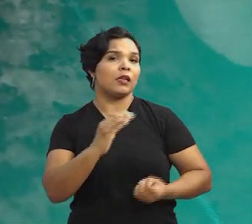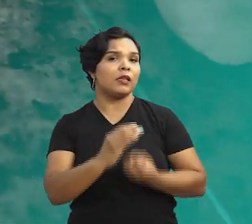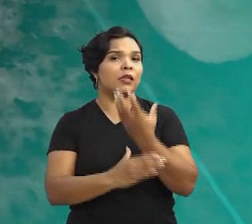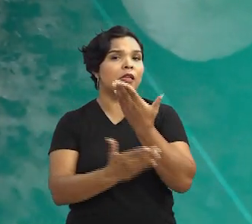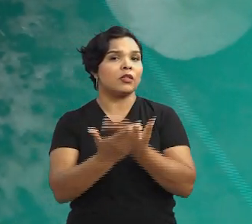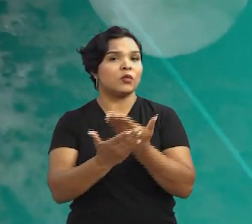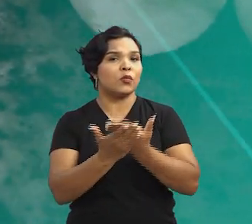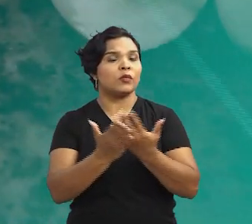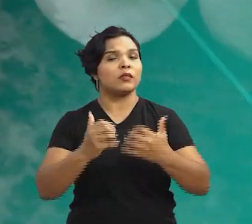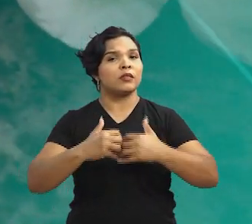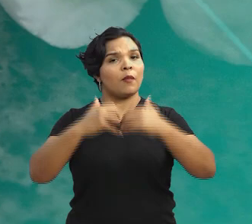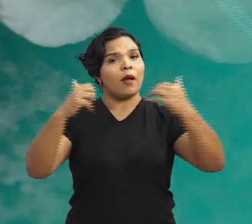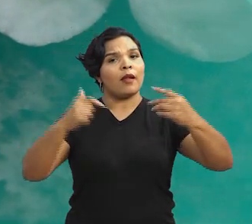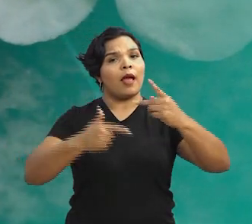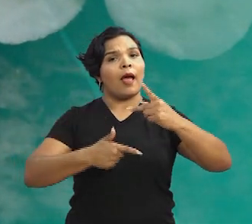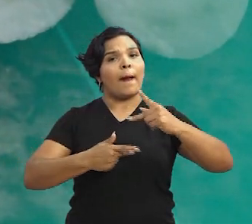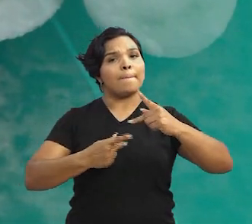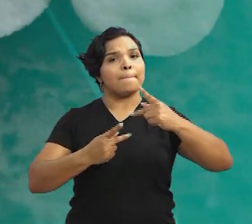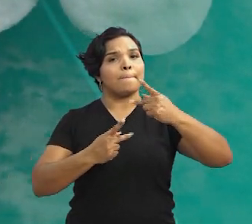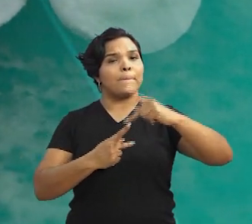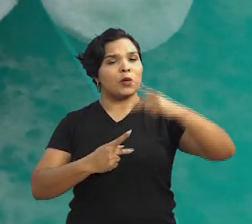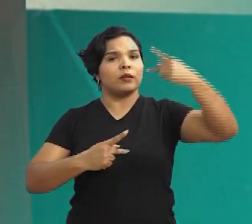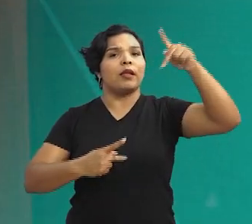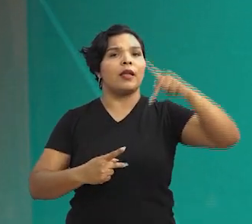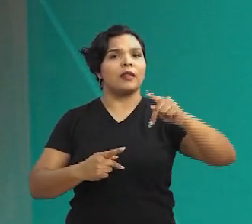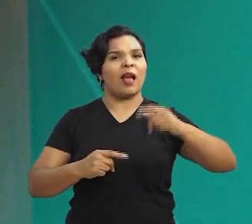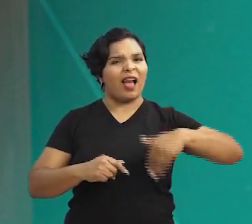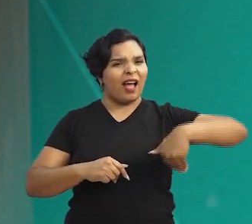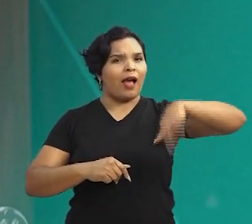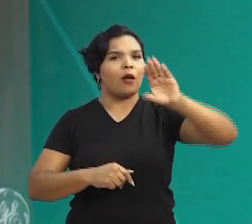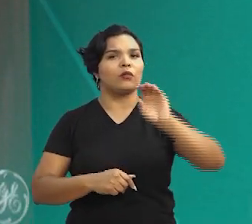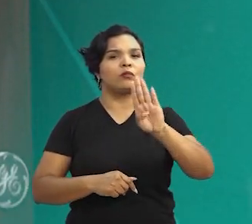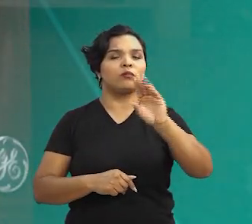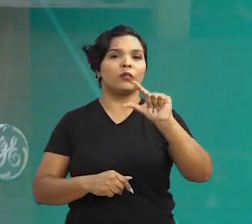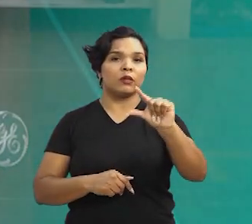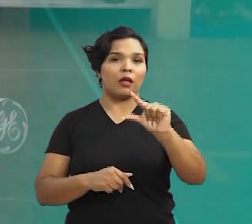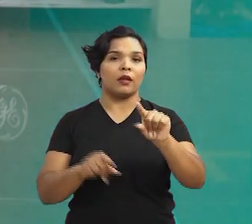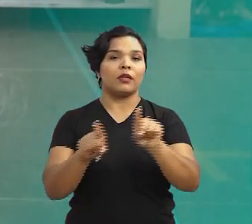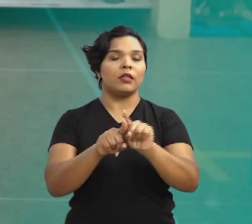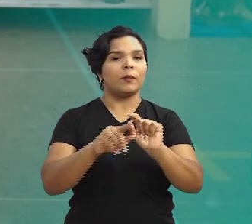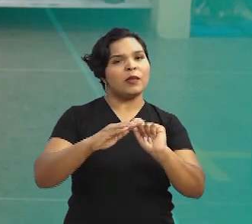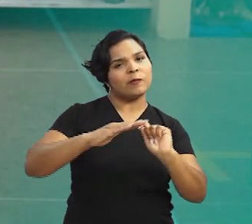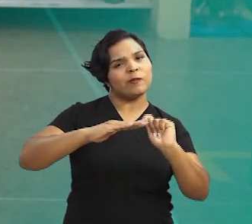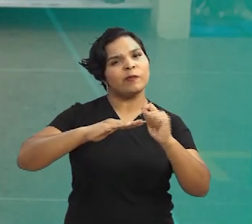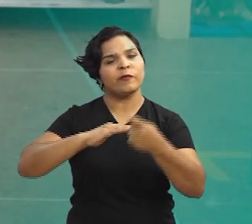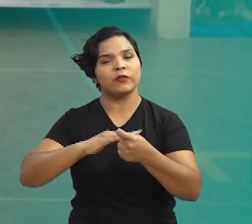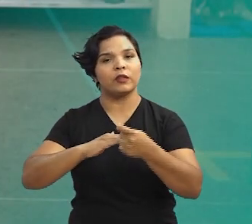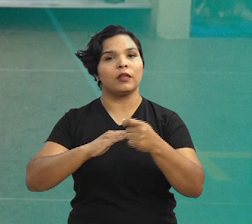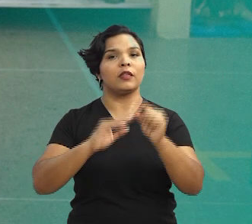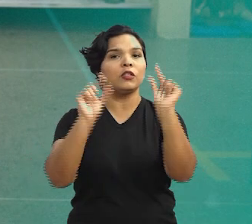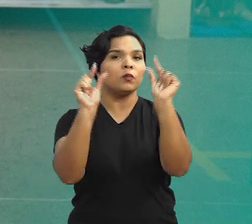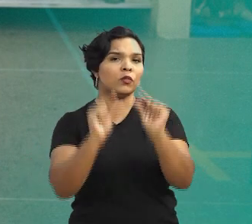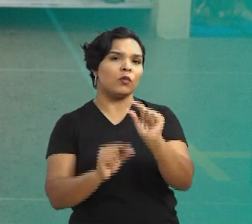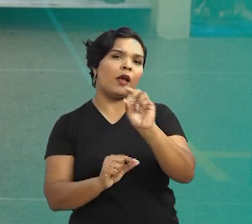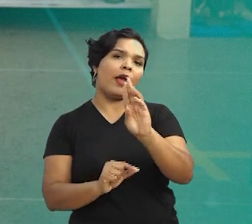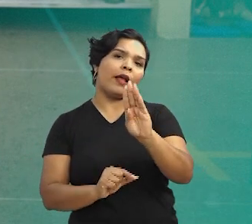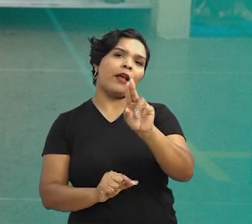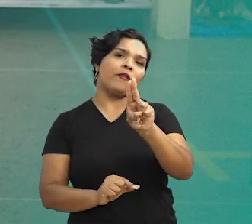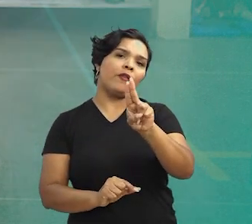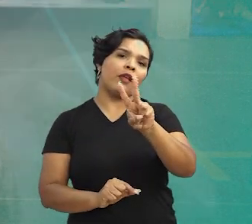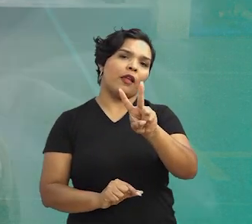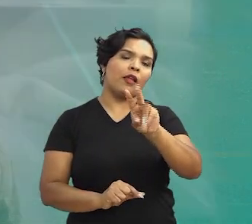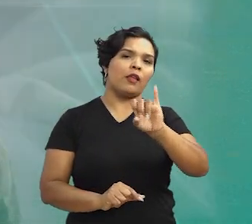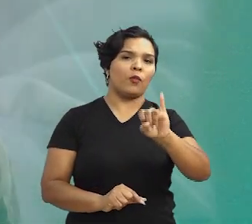desenvolve estudo que promete separar uma proteína que tem alto teor bactericida, fungicida e ainda é capaz de inibir o